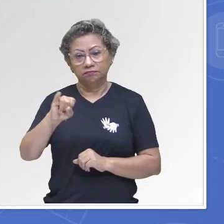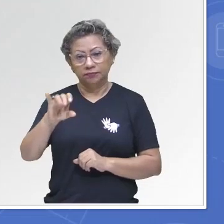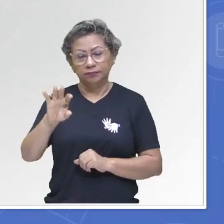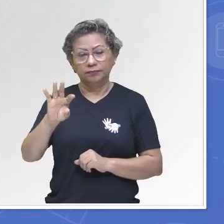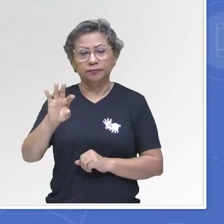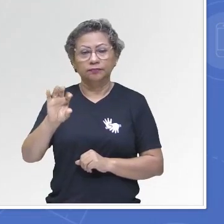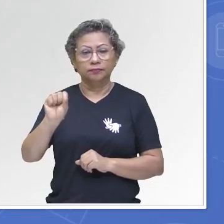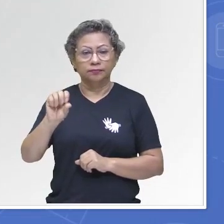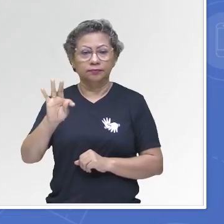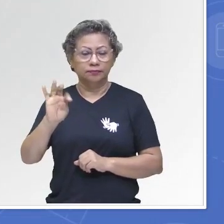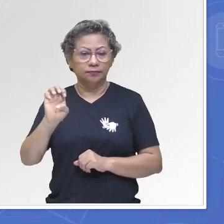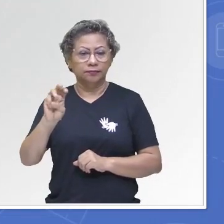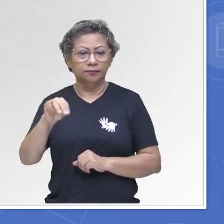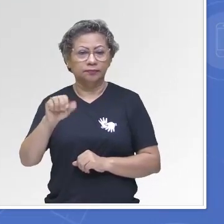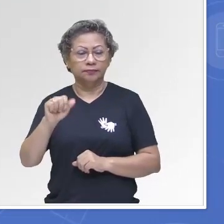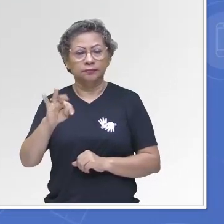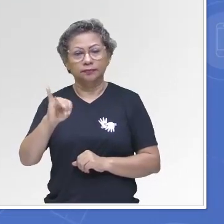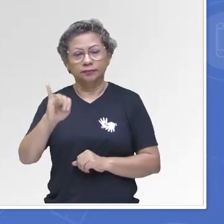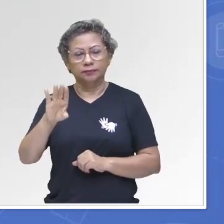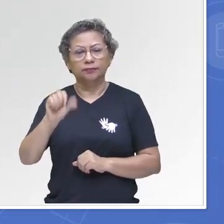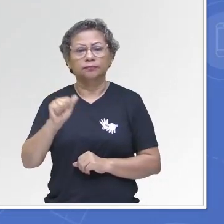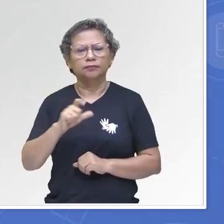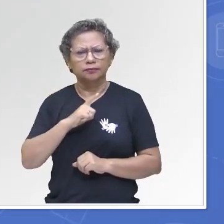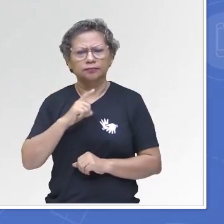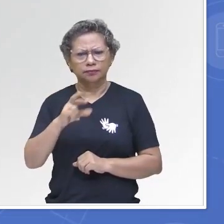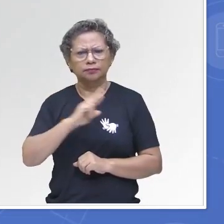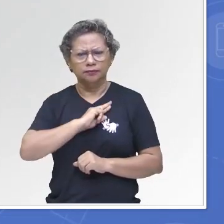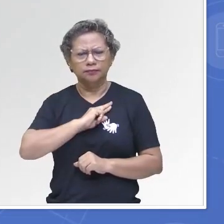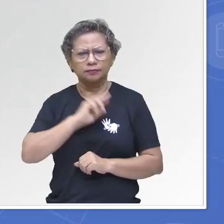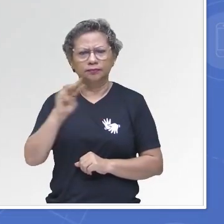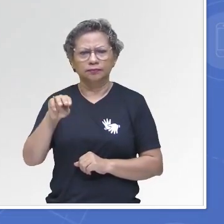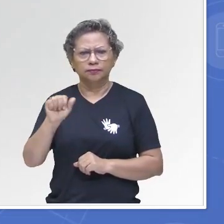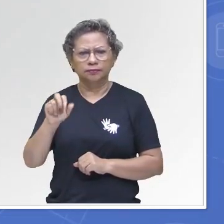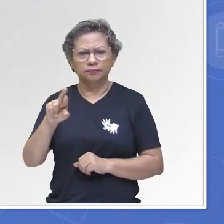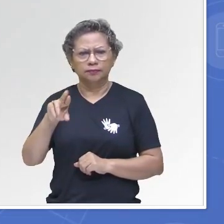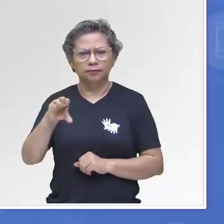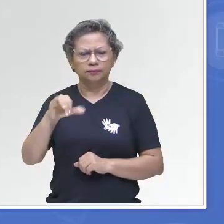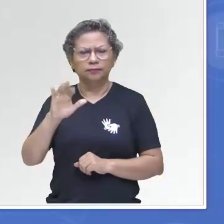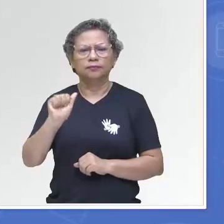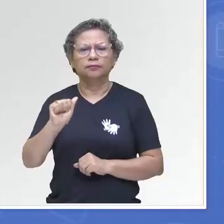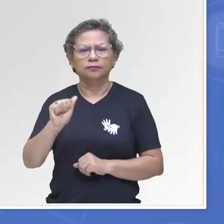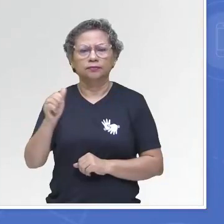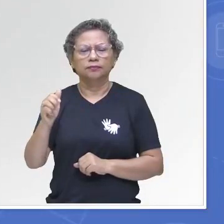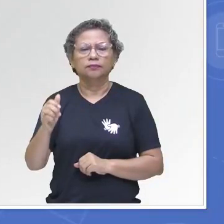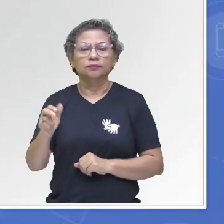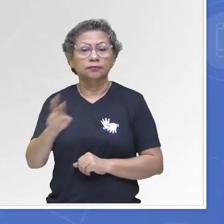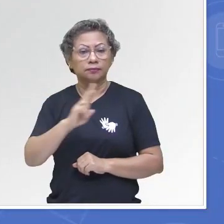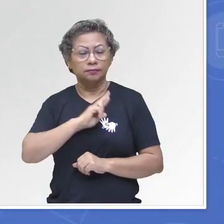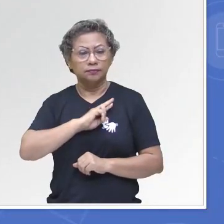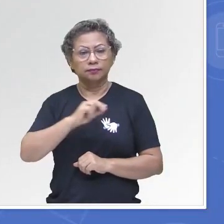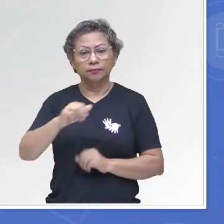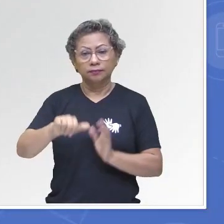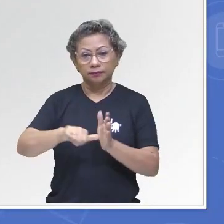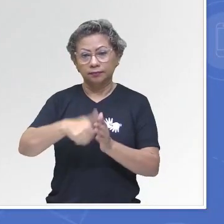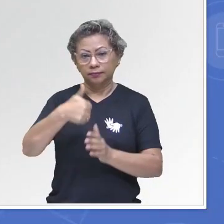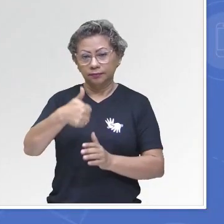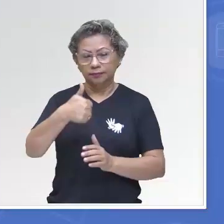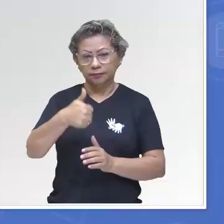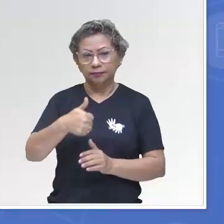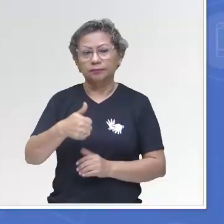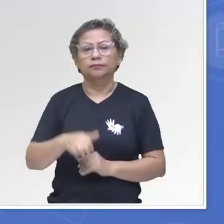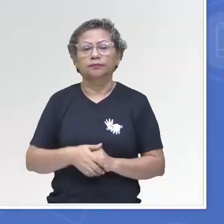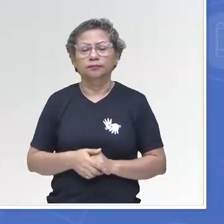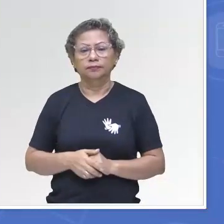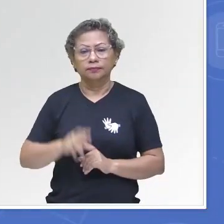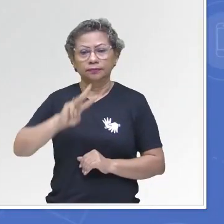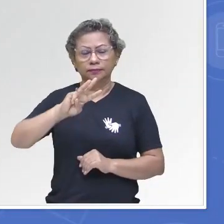hein? Temos uma resposta? Tem aí o Márcio André, tá bom? A primeira questão, letra A, 3.000,